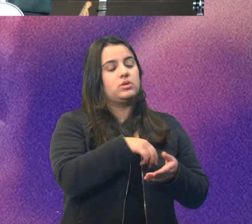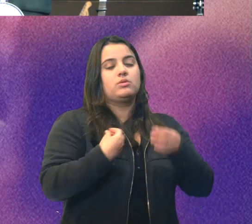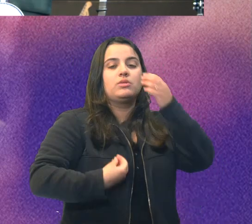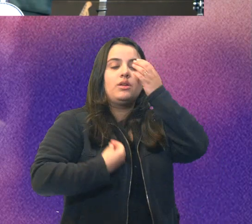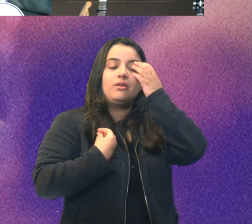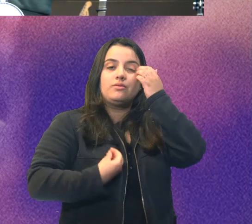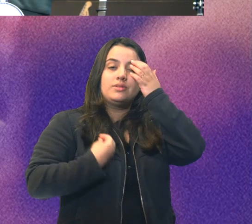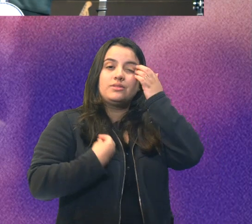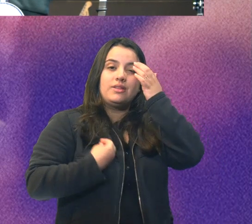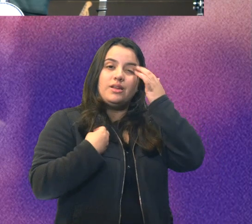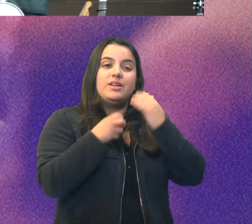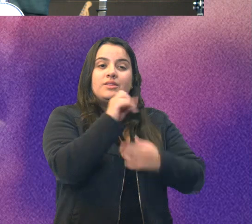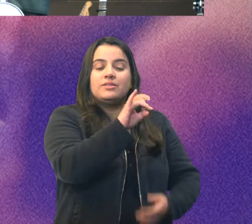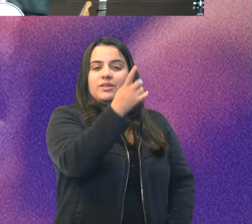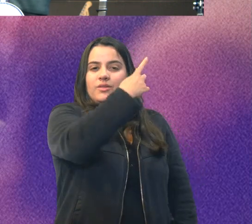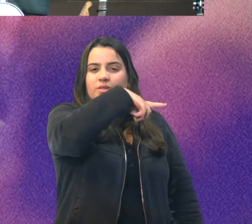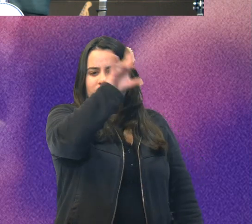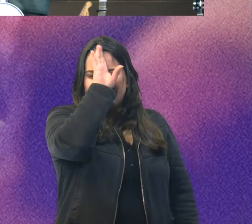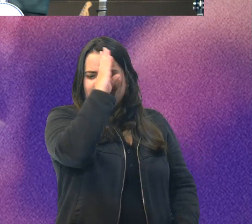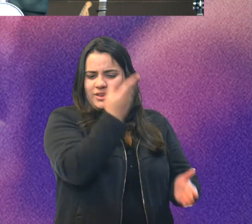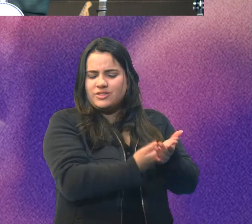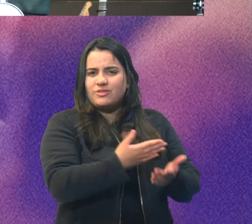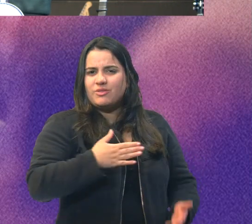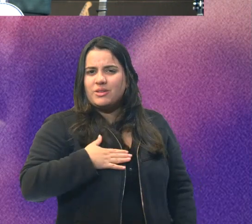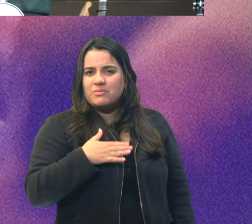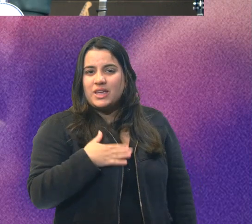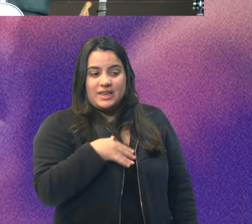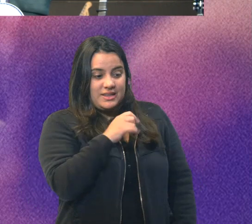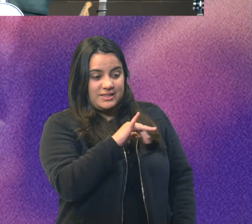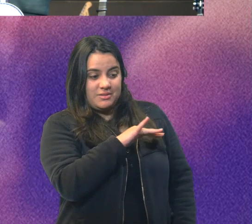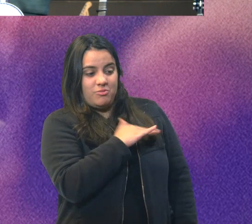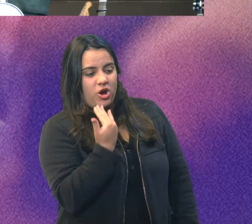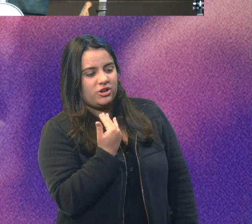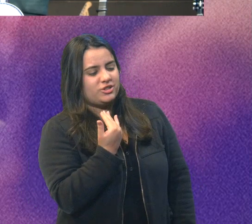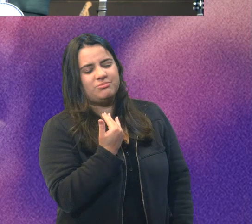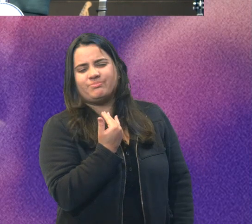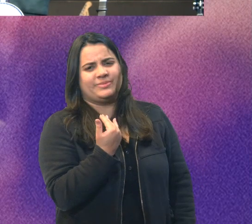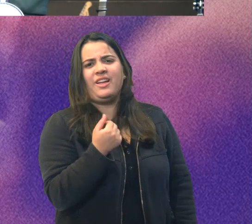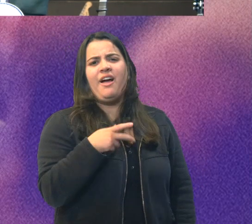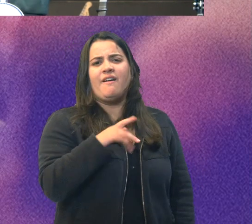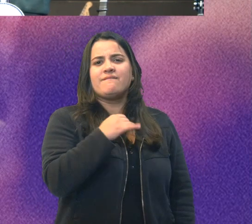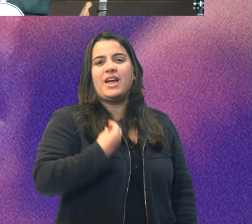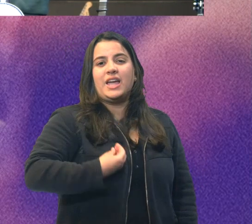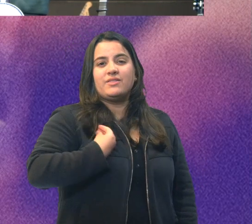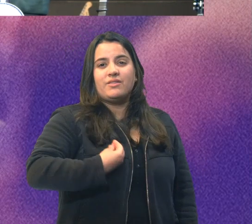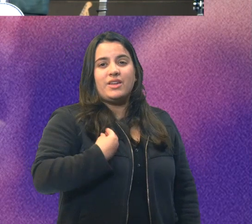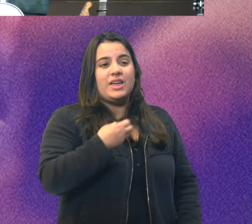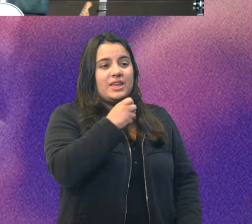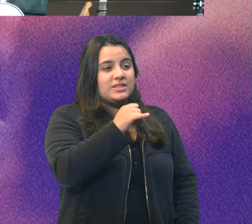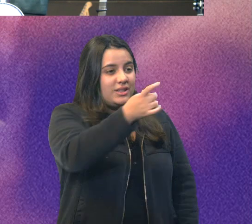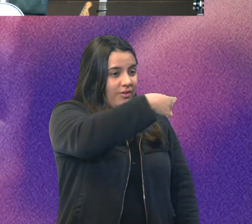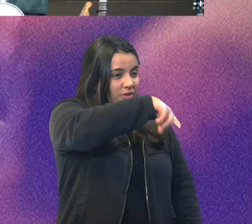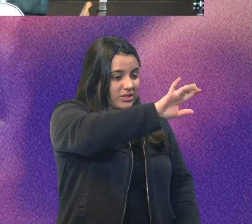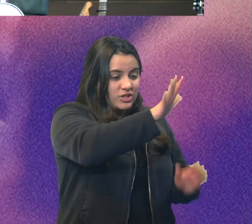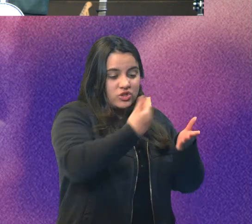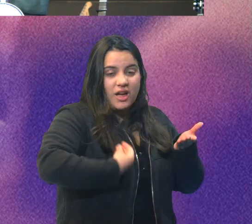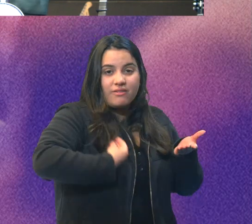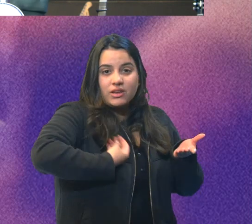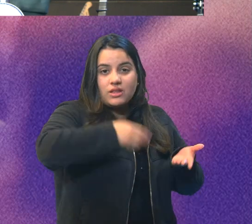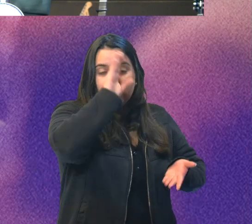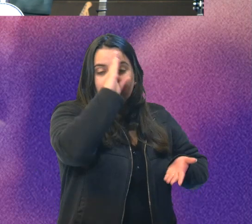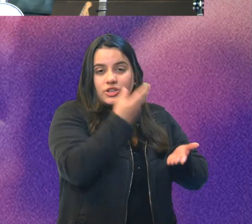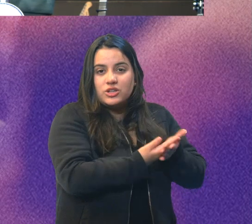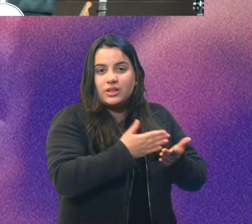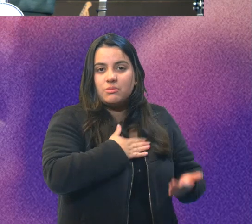vida. Aquele que crê em mim, ainda que morra, viverá. E todo aquele que vive e crê em mim, jamais morrerá eternamente. Você